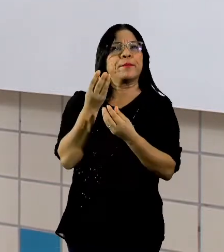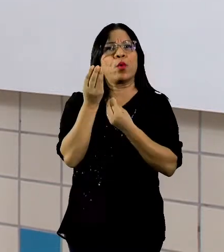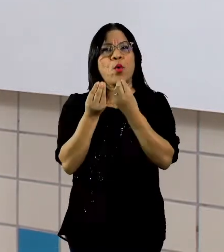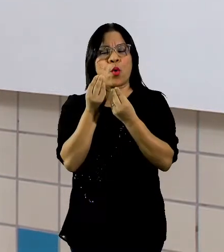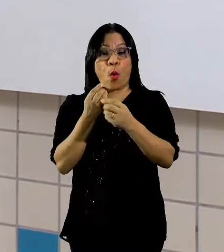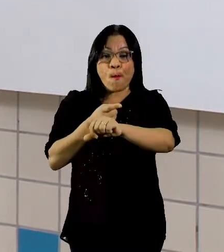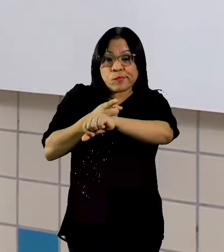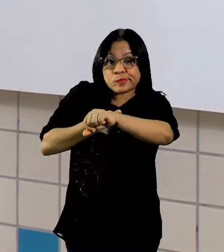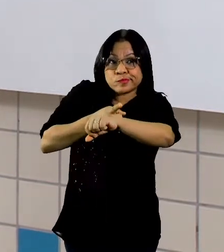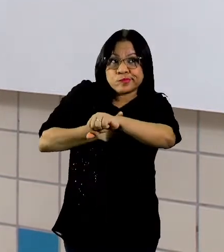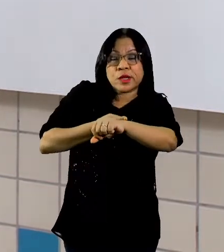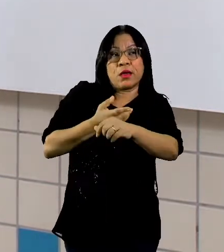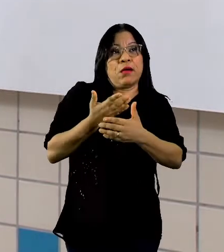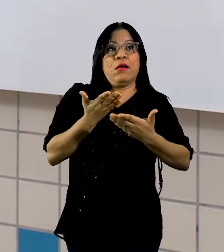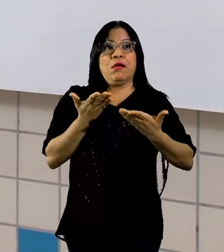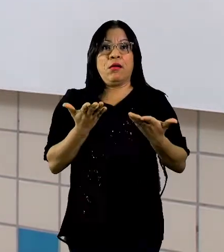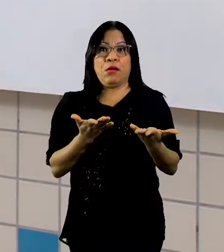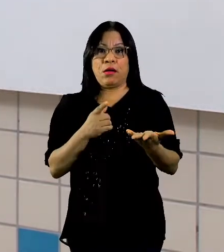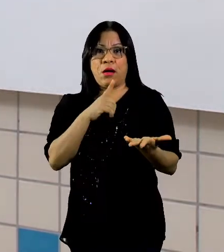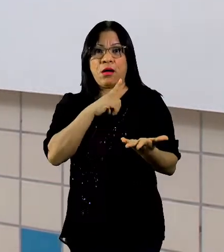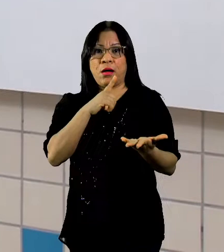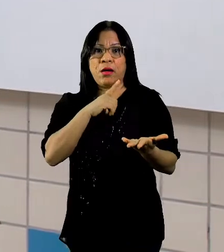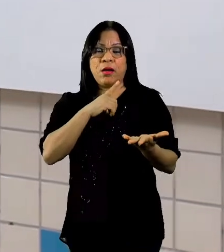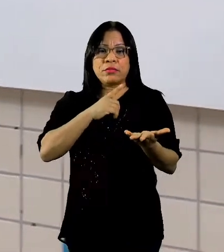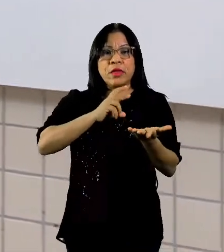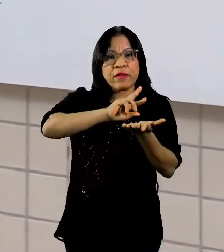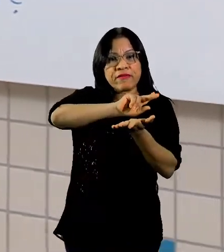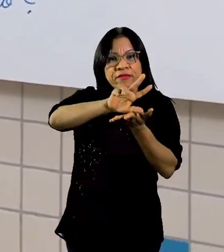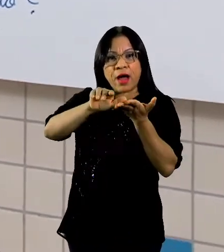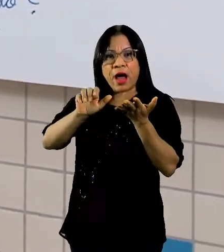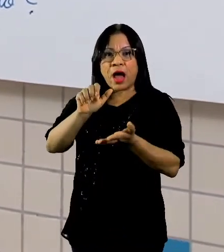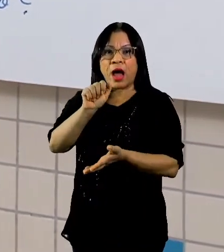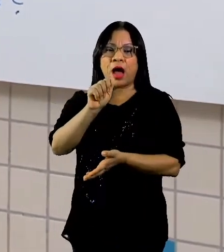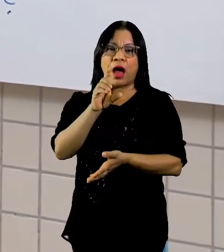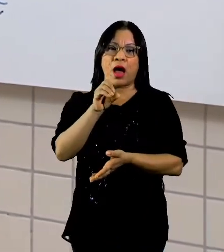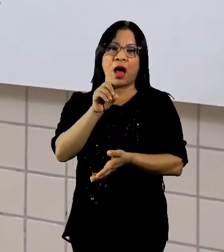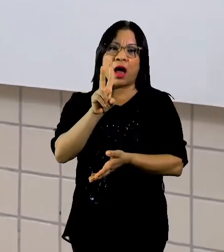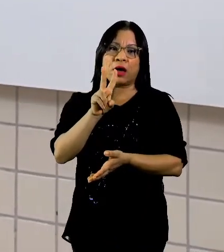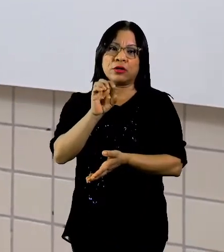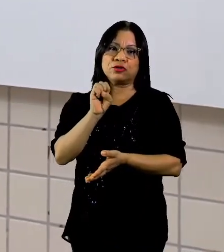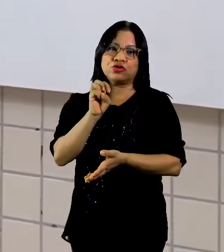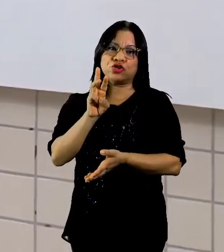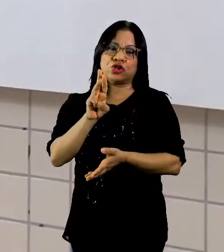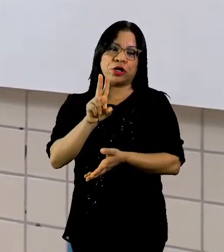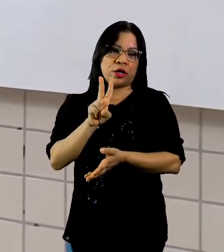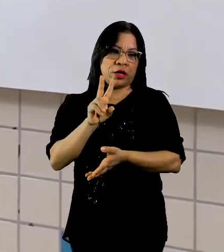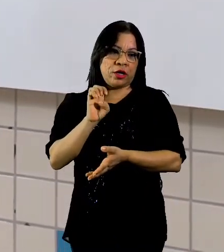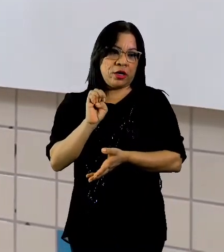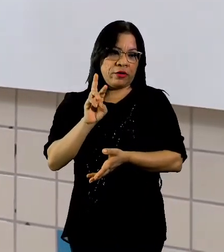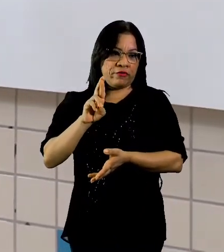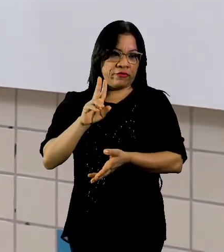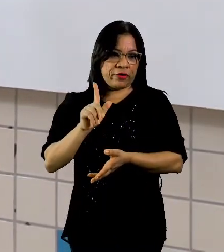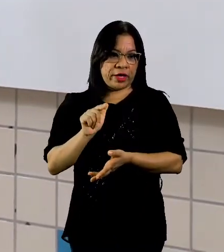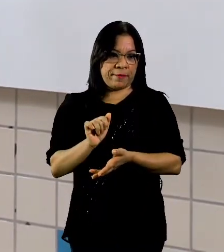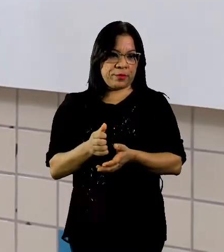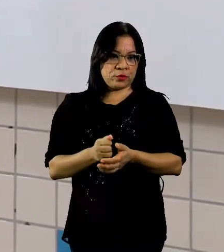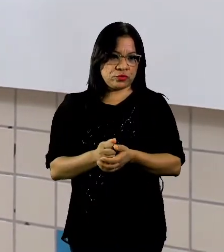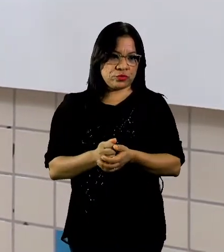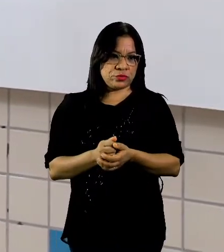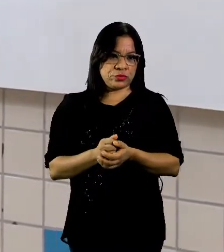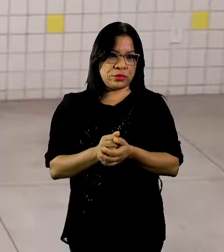os famosos advérbios ou locuções adverbiais. São essas